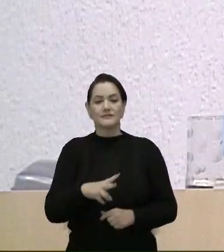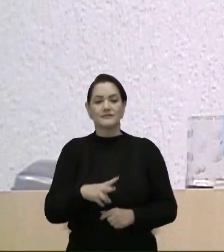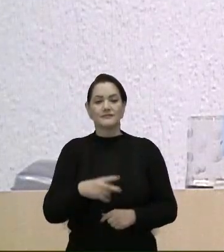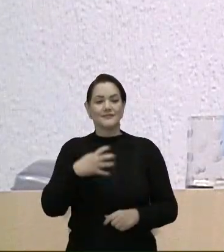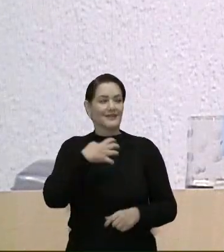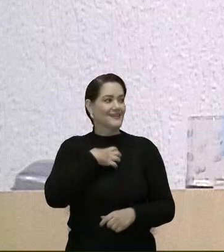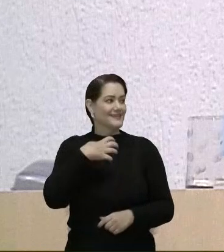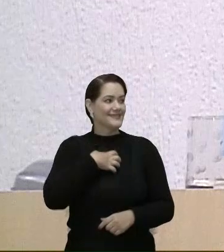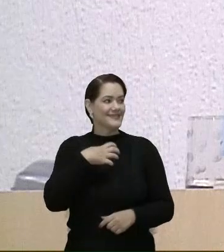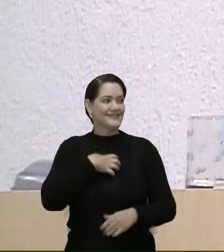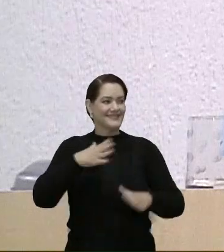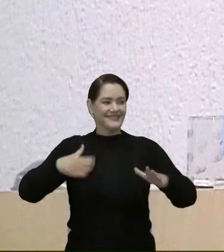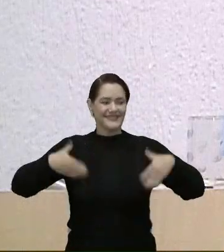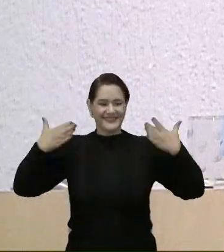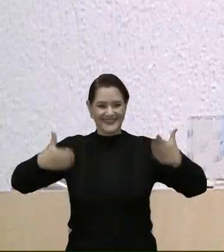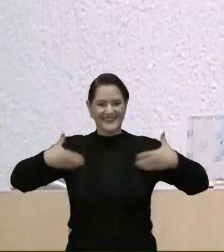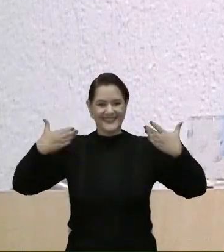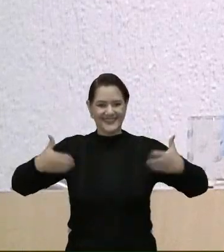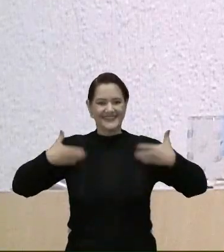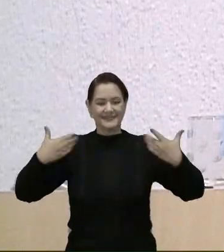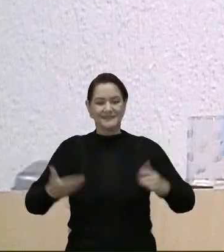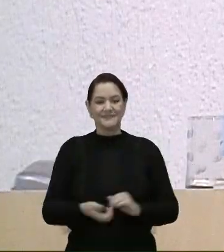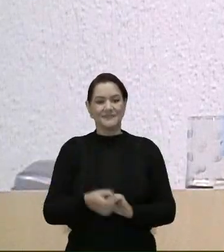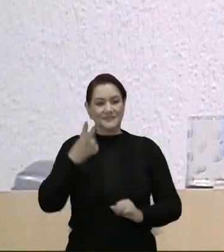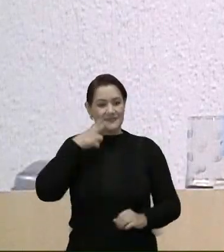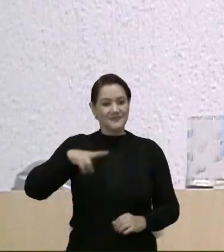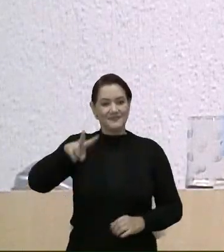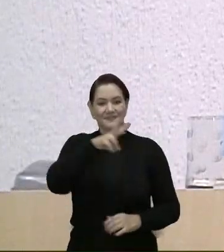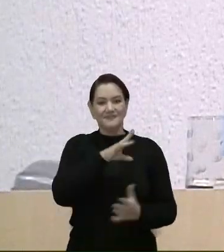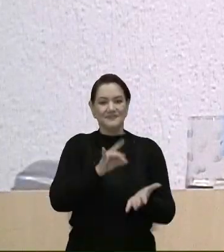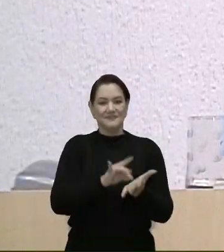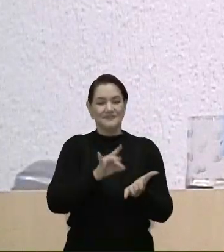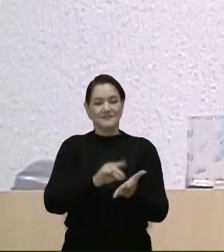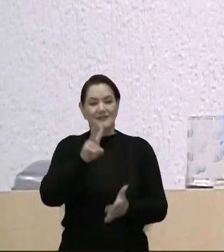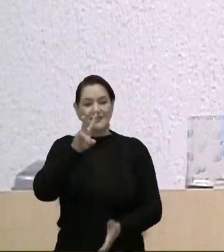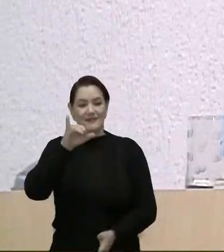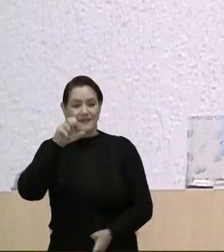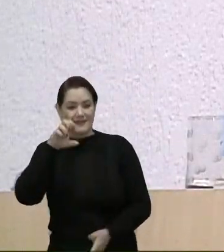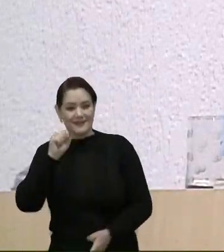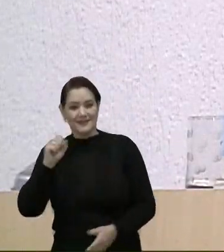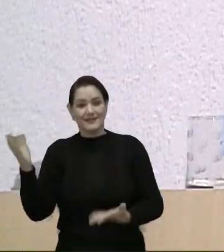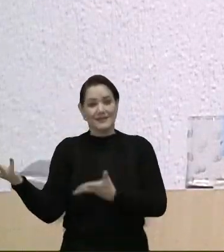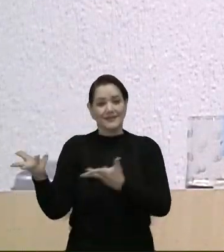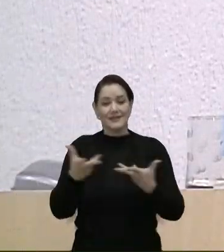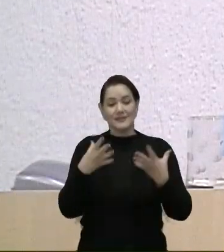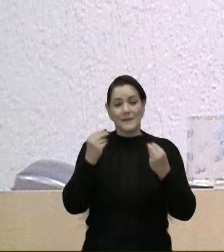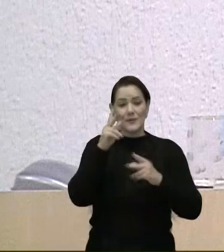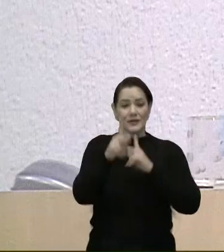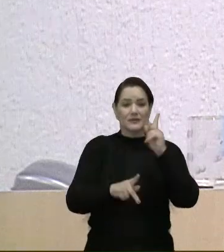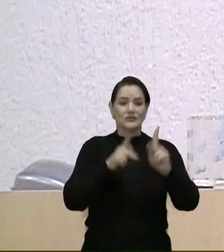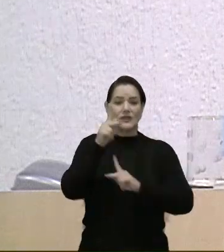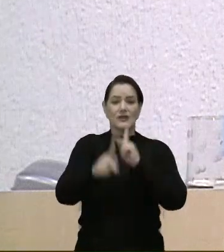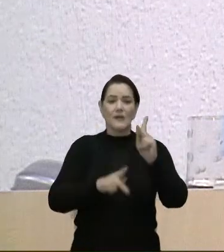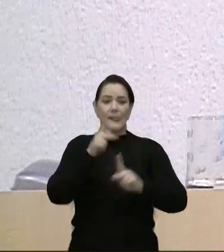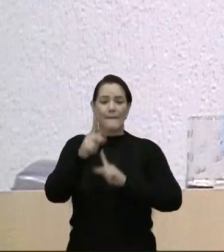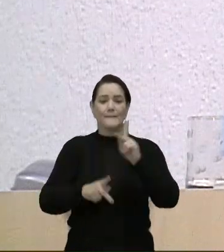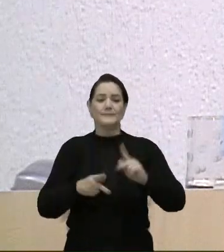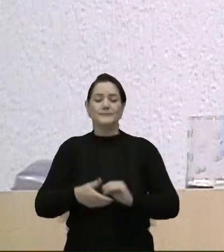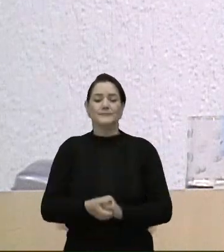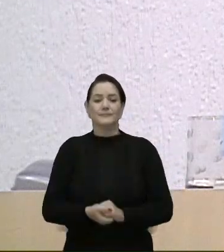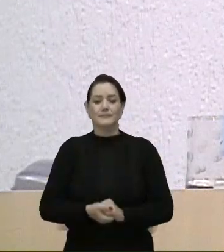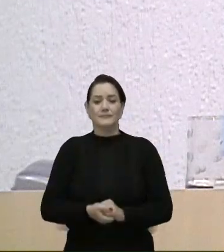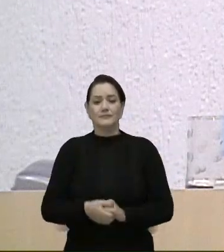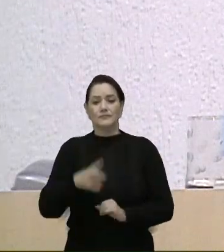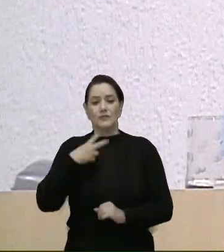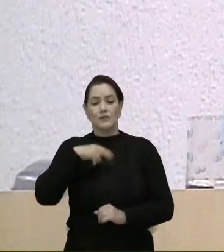ele sentiu a alegria, entendeu? De ver isso aí. Né, Vicente? A gente trazia muita gente aqui, outra. A gente trazia pessoas aqui do